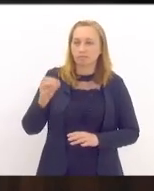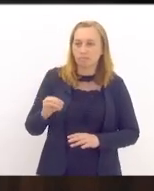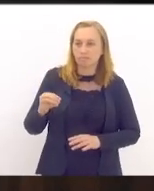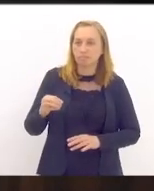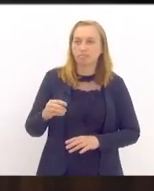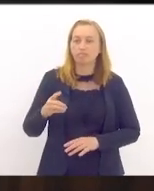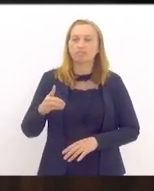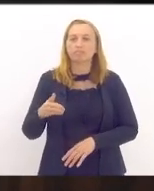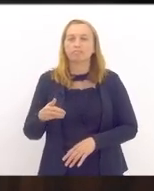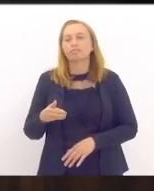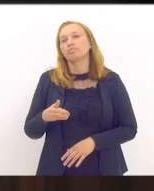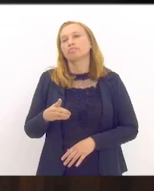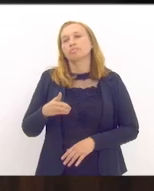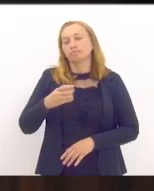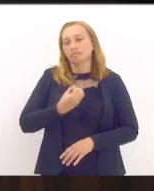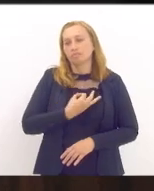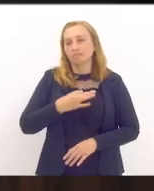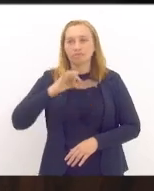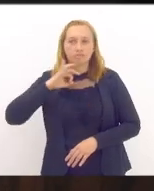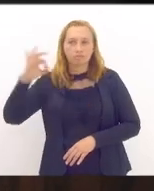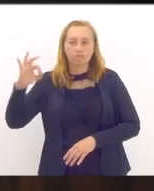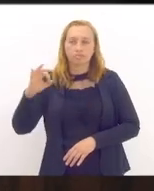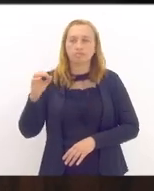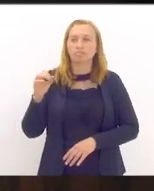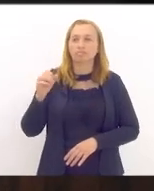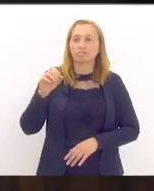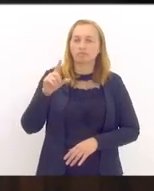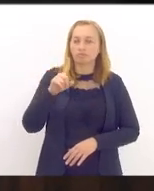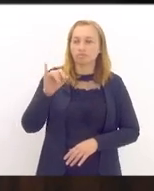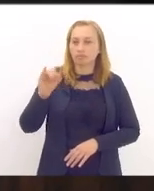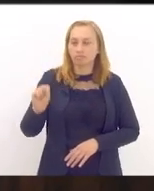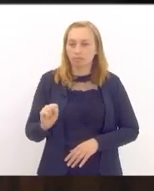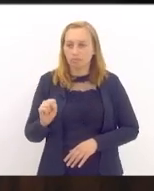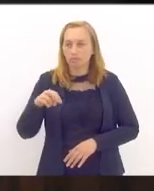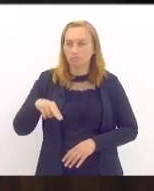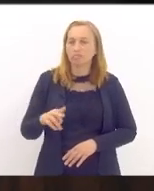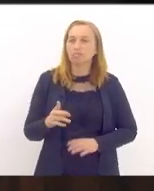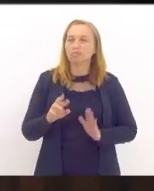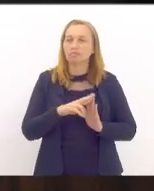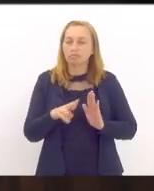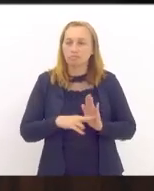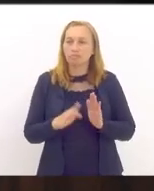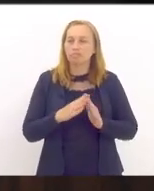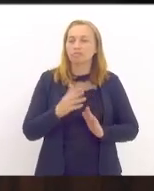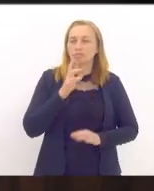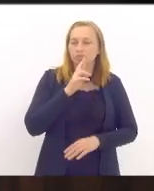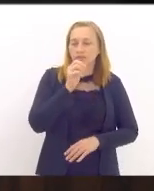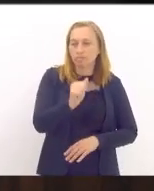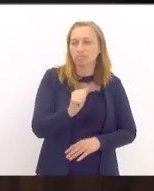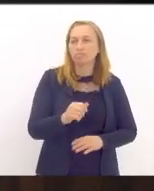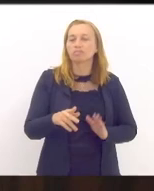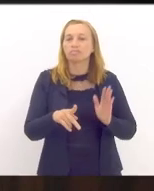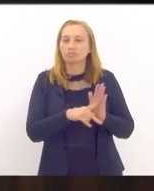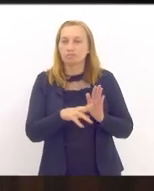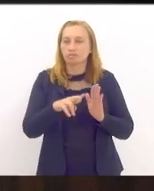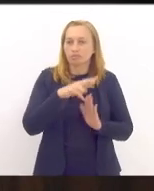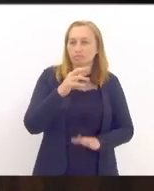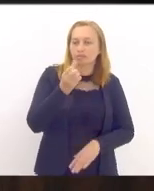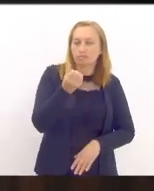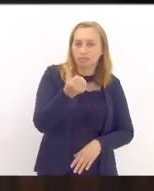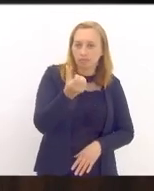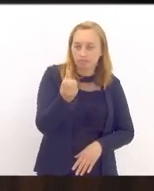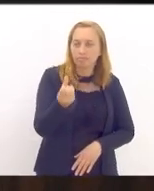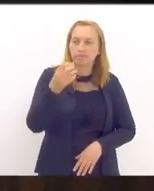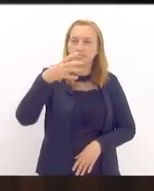diploma para seu Wilson Luiz Palermo Ferreira parecida comissão de Norma favorável Deputado Rodrigo Amorim projeto de resolução 693